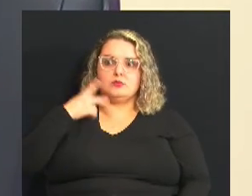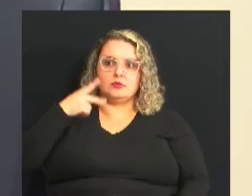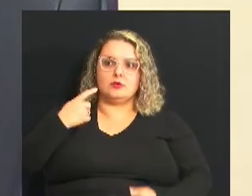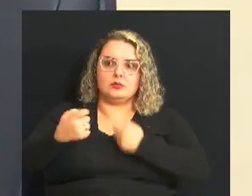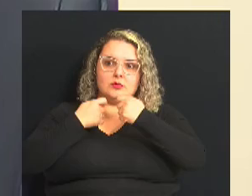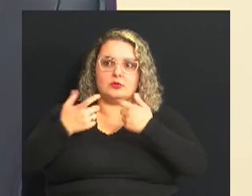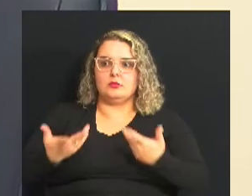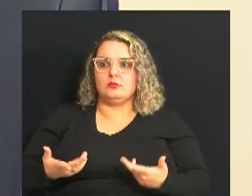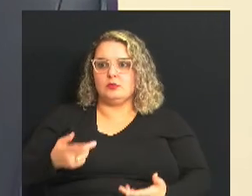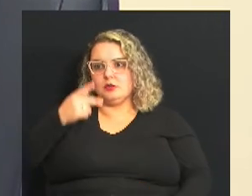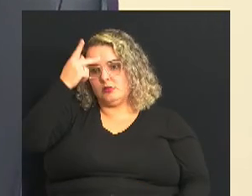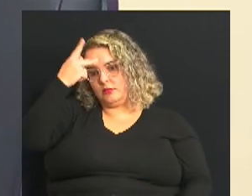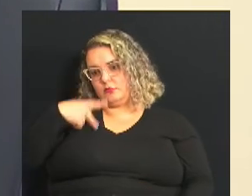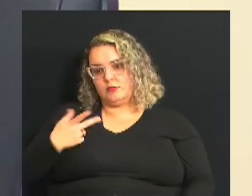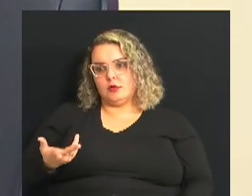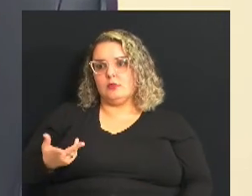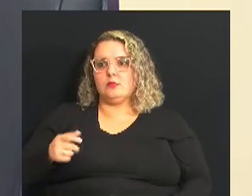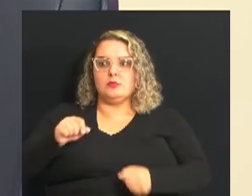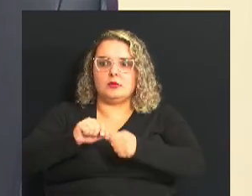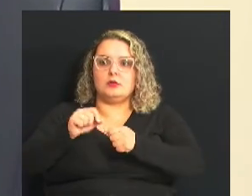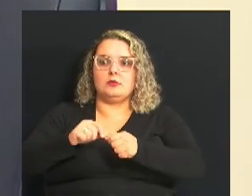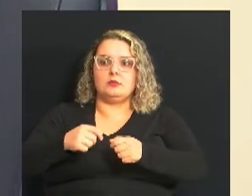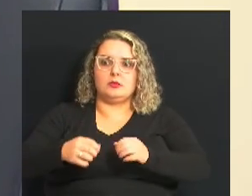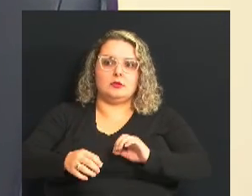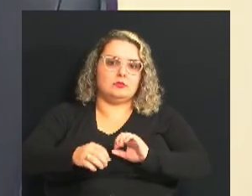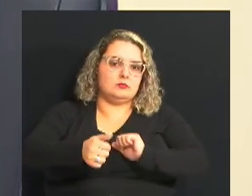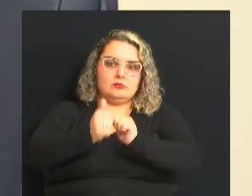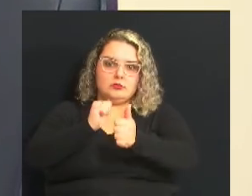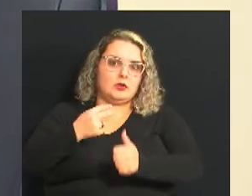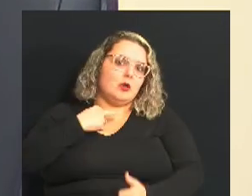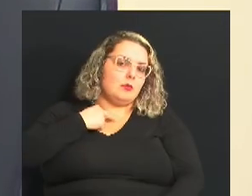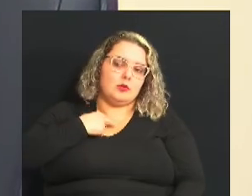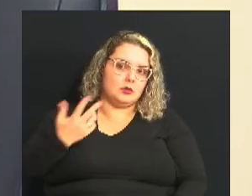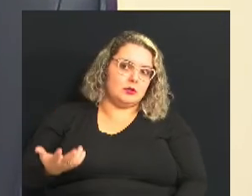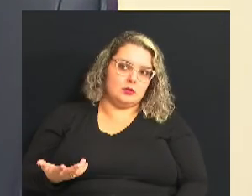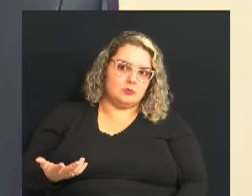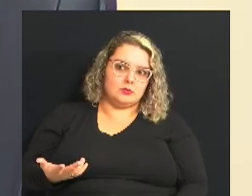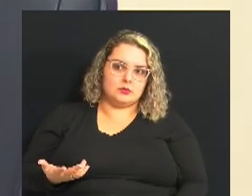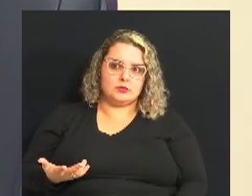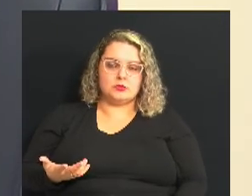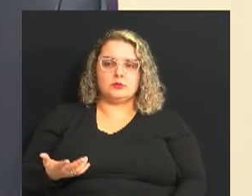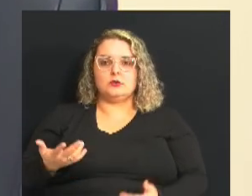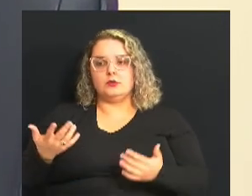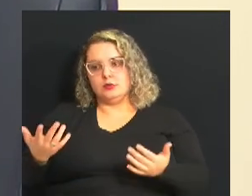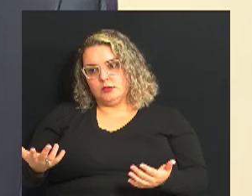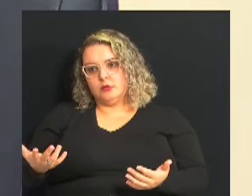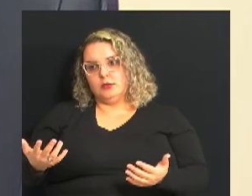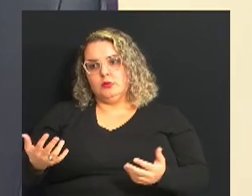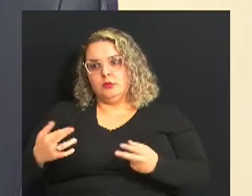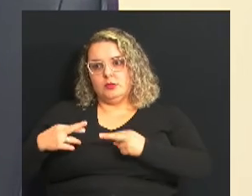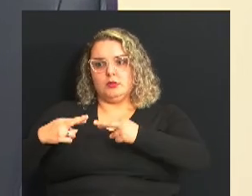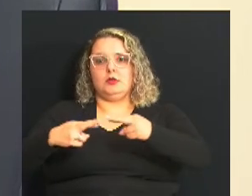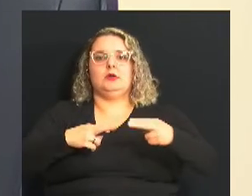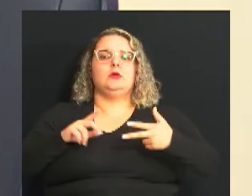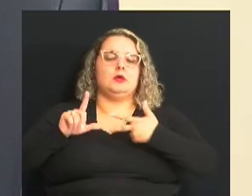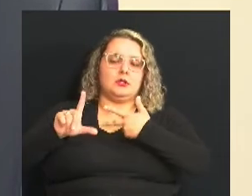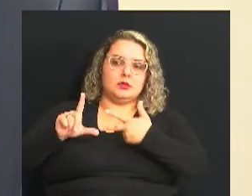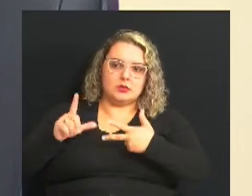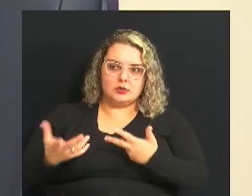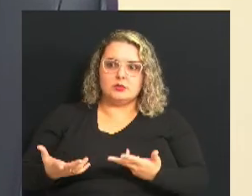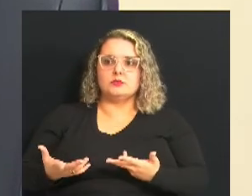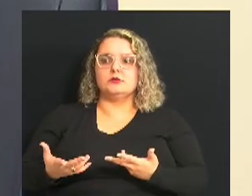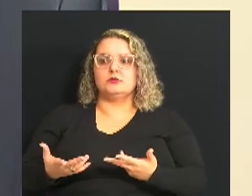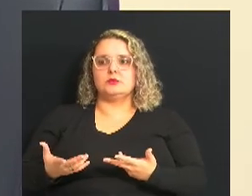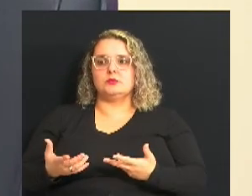para ele fazer uma transmissão de futebol. Não podemos. Então, a rede legislativa, para ser